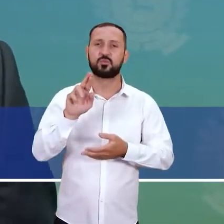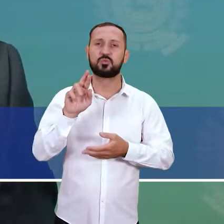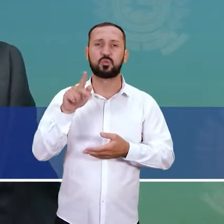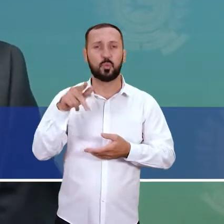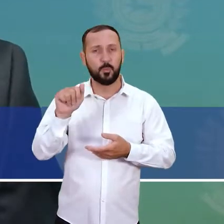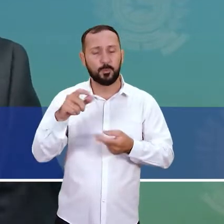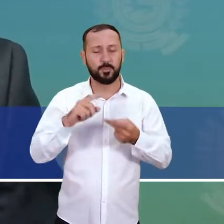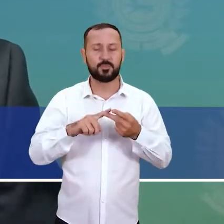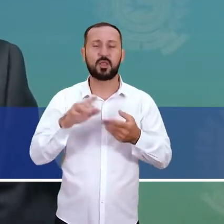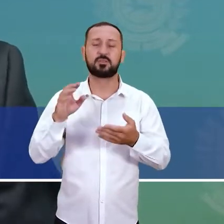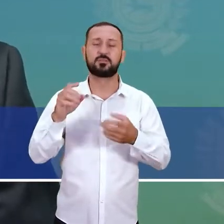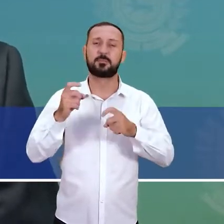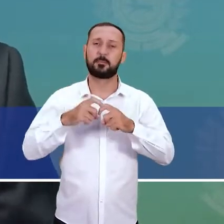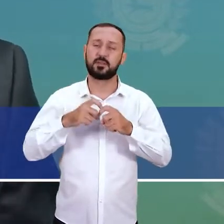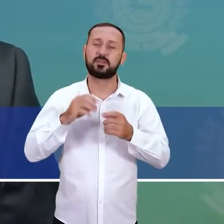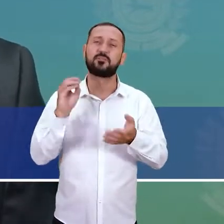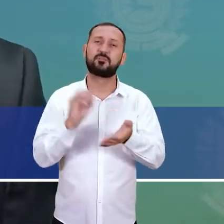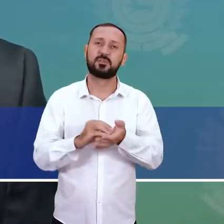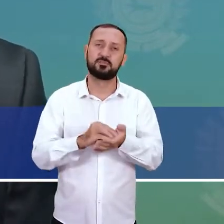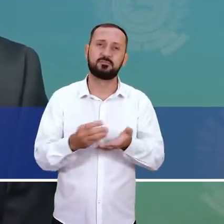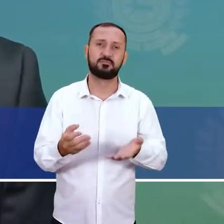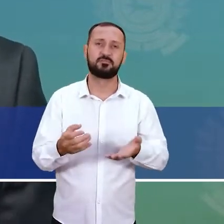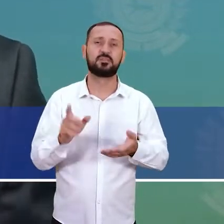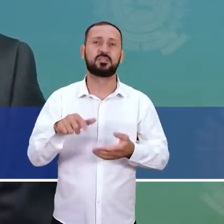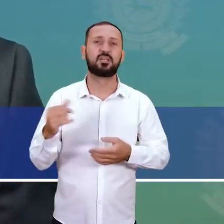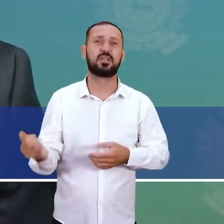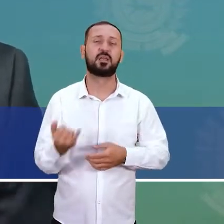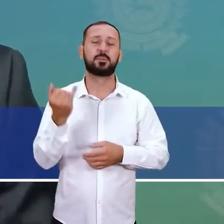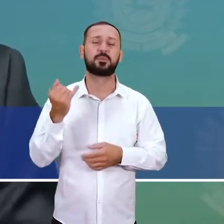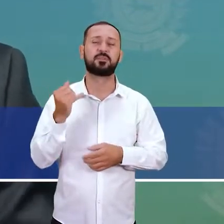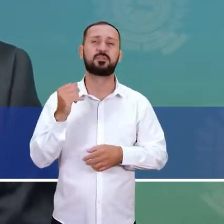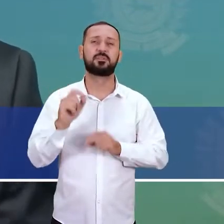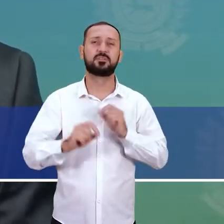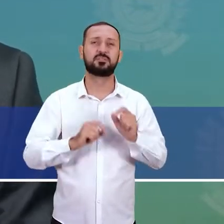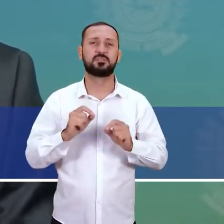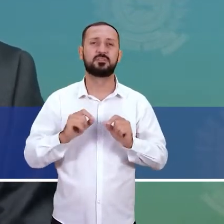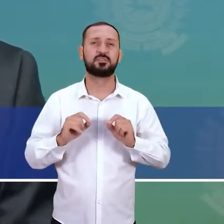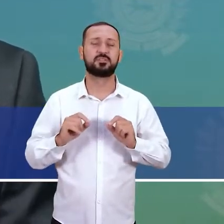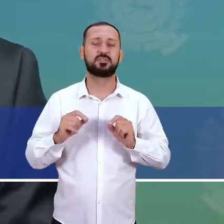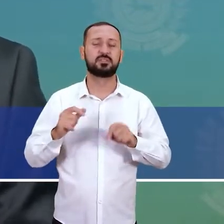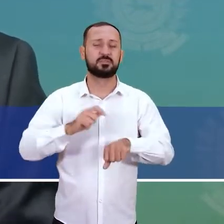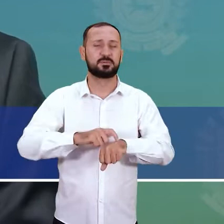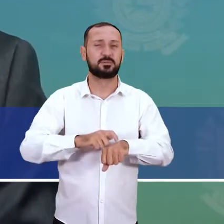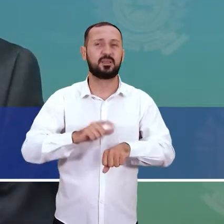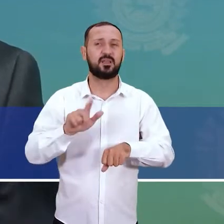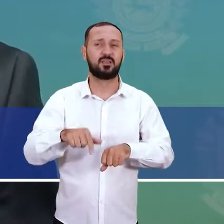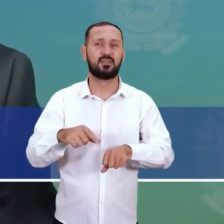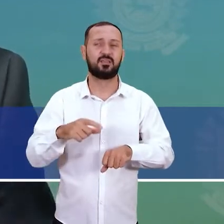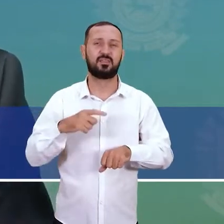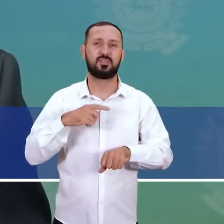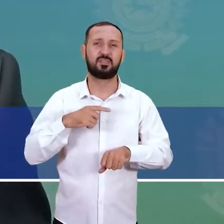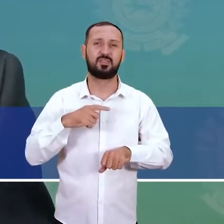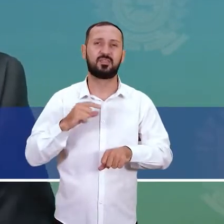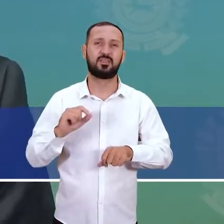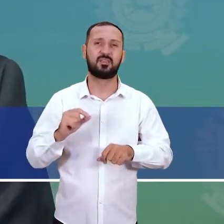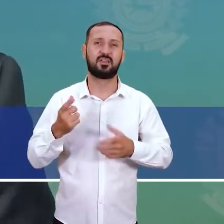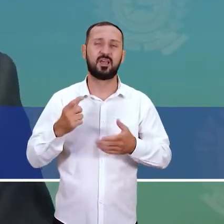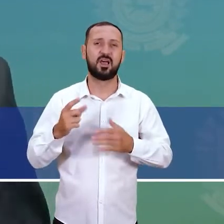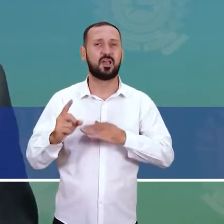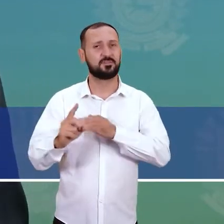remédio nos UPAs, às vezes falta um médico, e o mais importante do que tudo nesse momento é